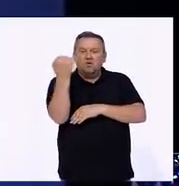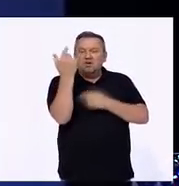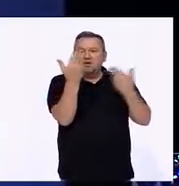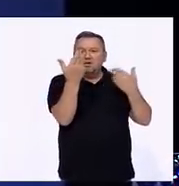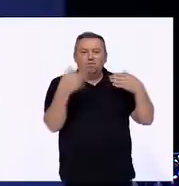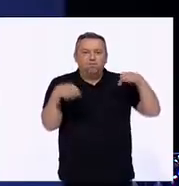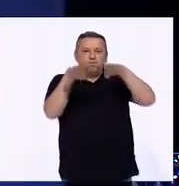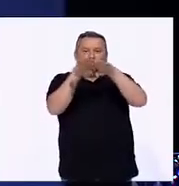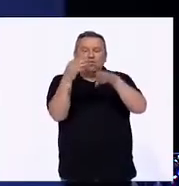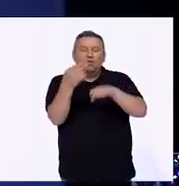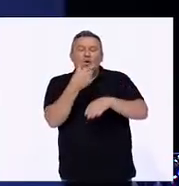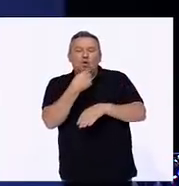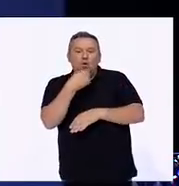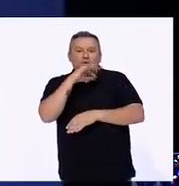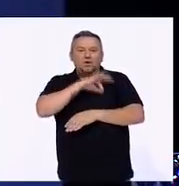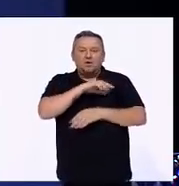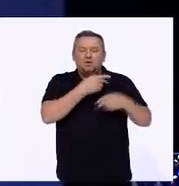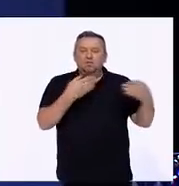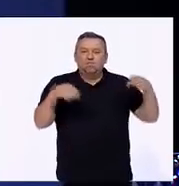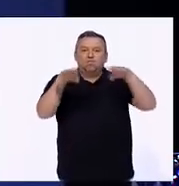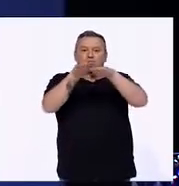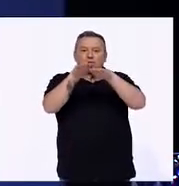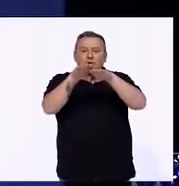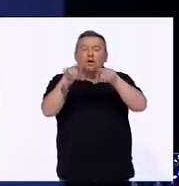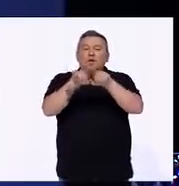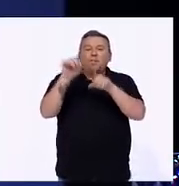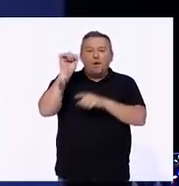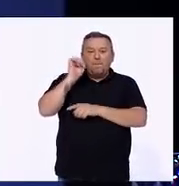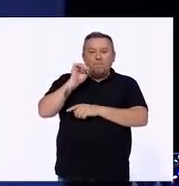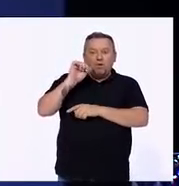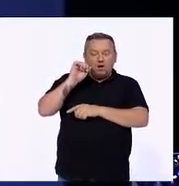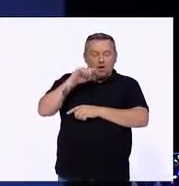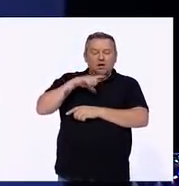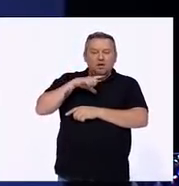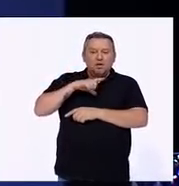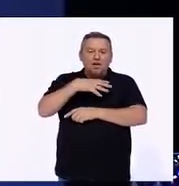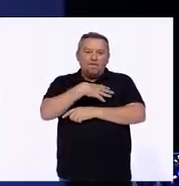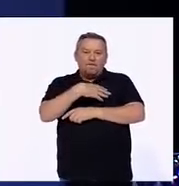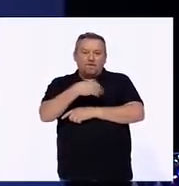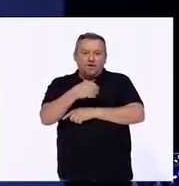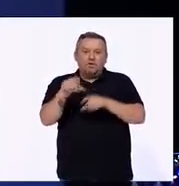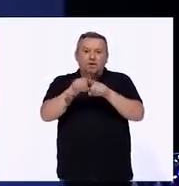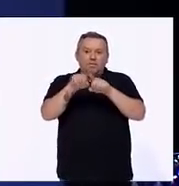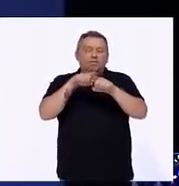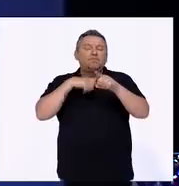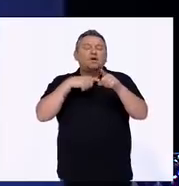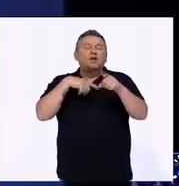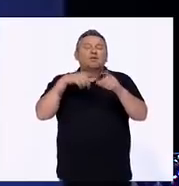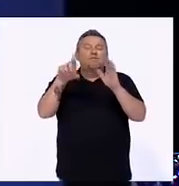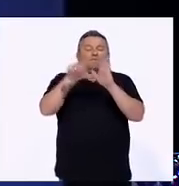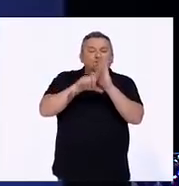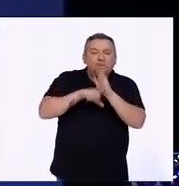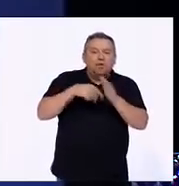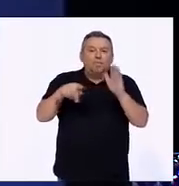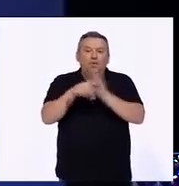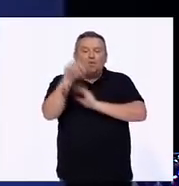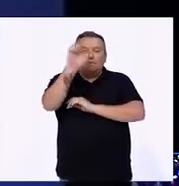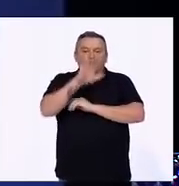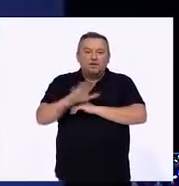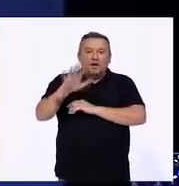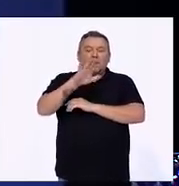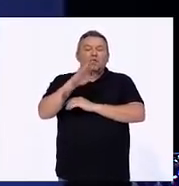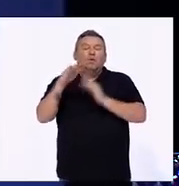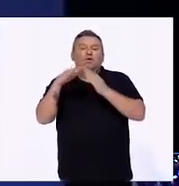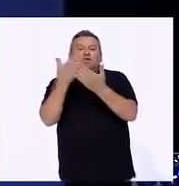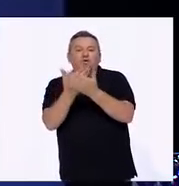com o mesmo salário. É preciso que as mulheres que são mães tenham estruturas garantidas pelo Estado, como são as creches ou a escola de tempo